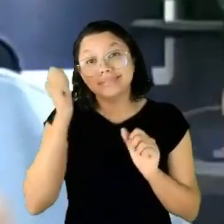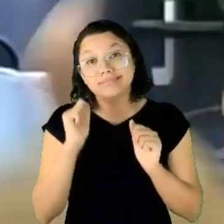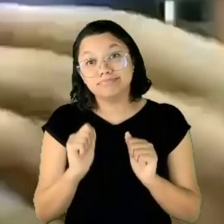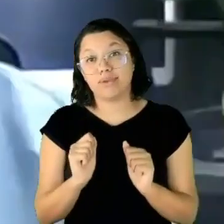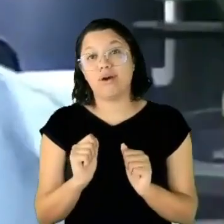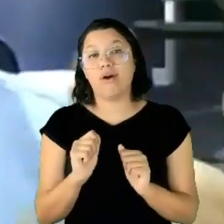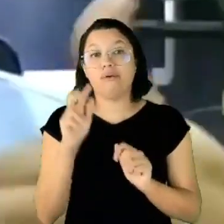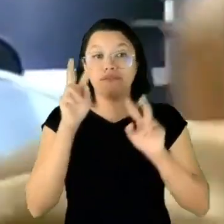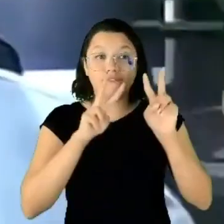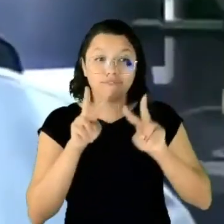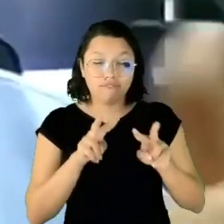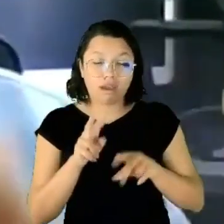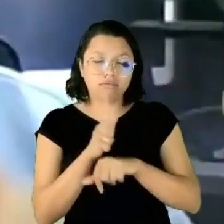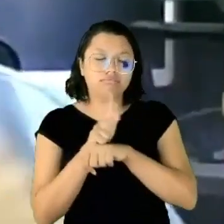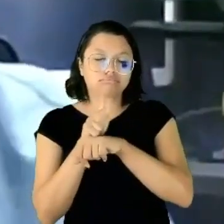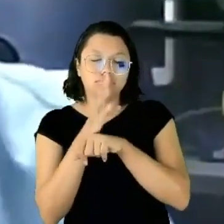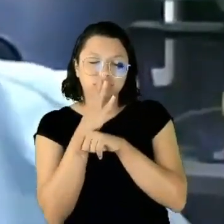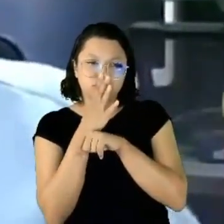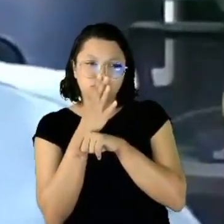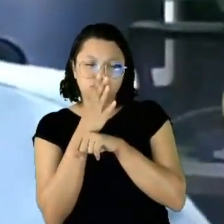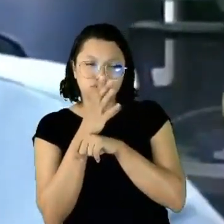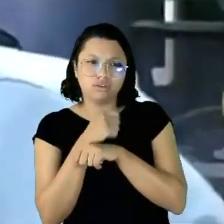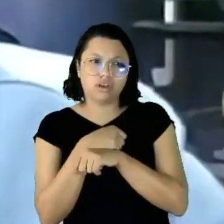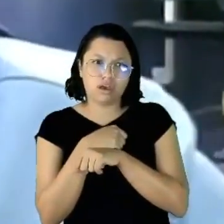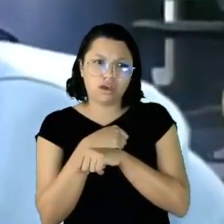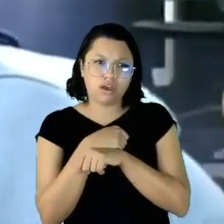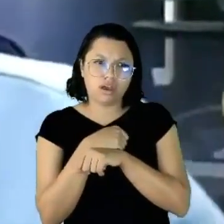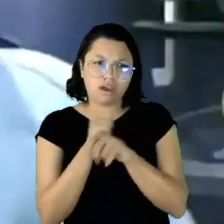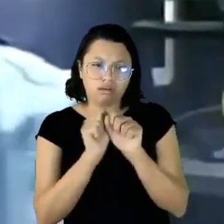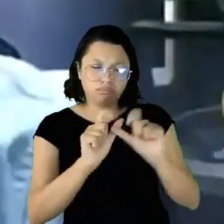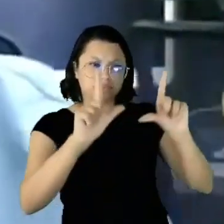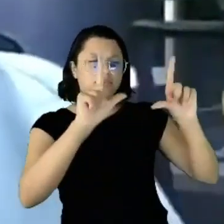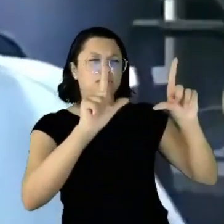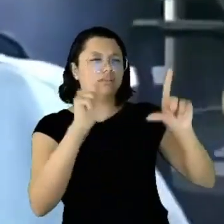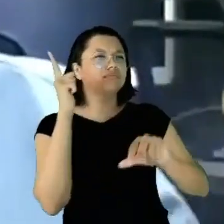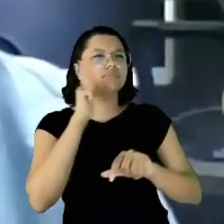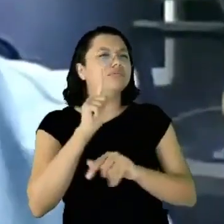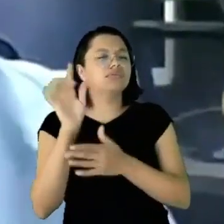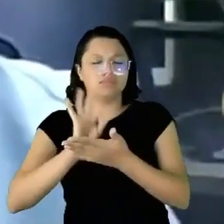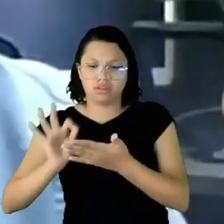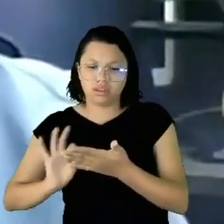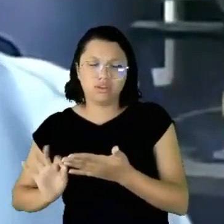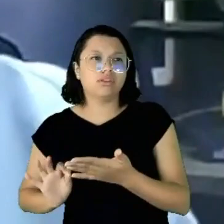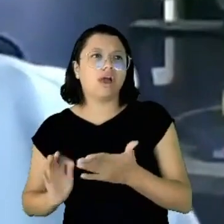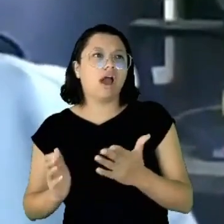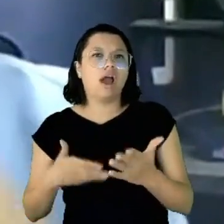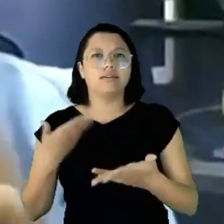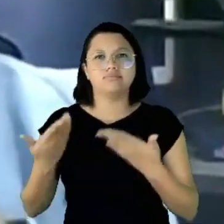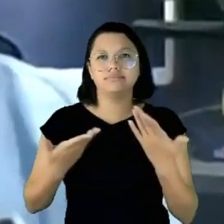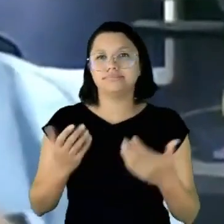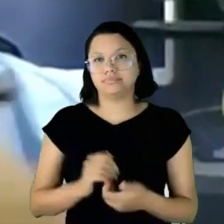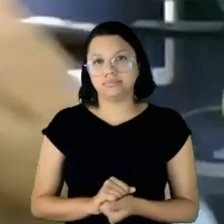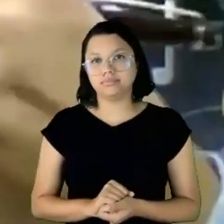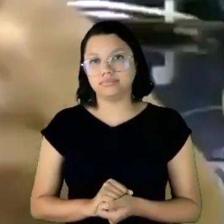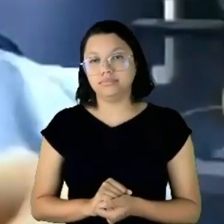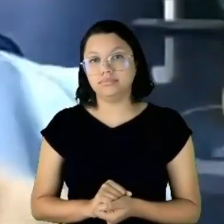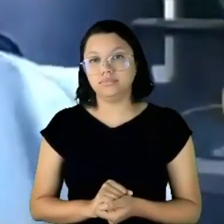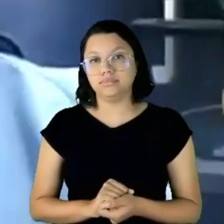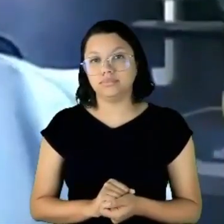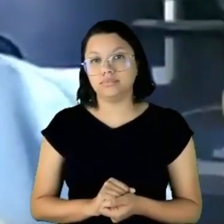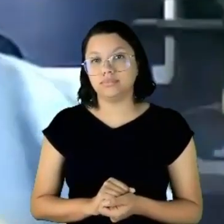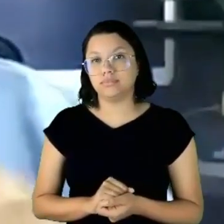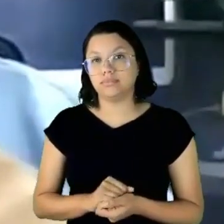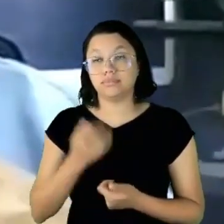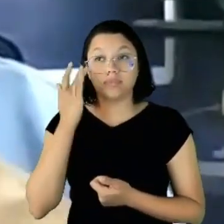possibilidade de rever os vídeos de olhar porque às vezes você está anotando aparece uma tela você não consegue anotar nenhuma coisa nem outra então